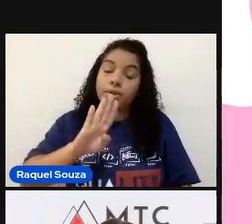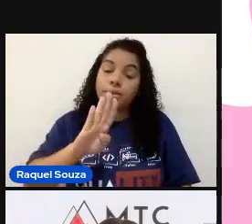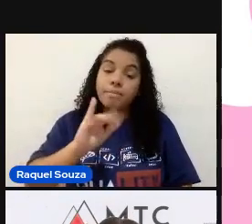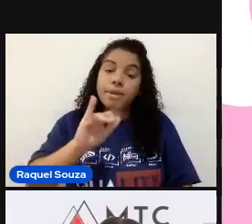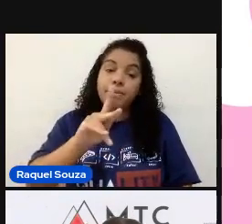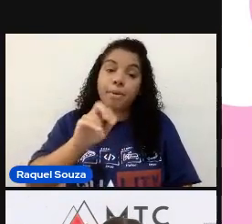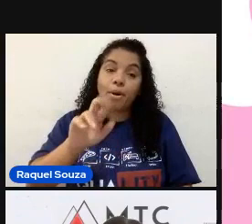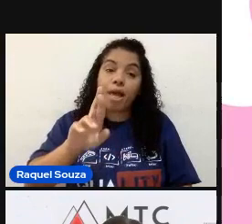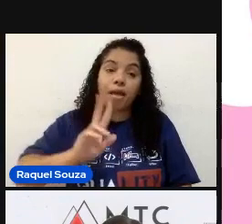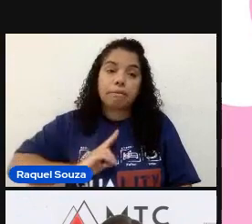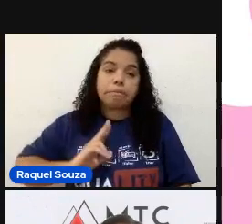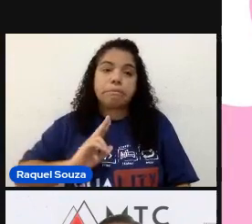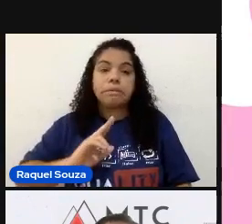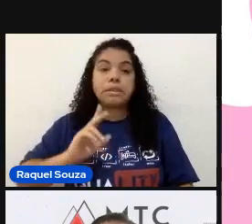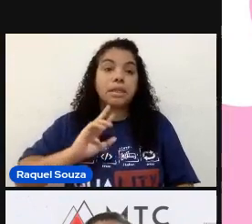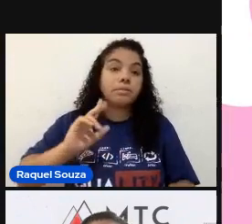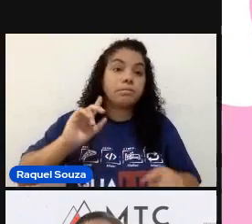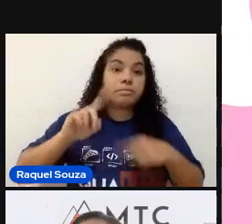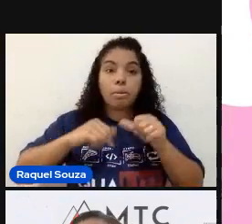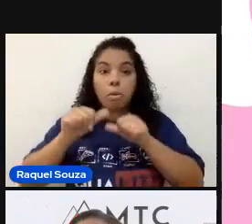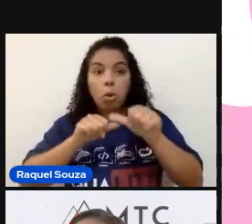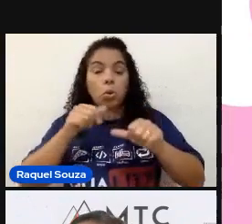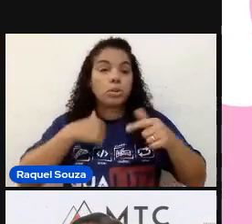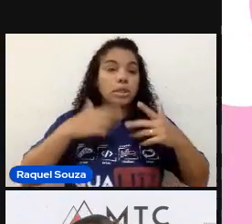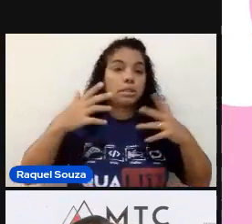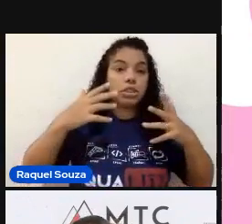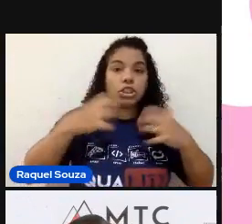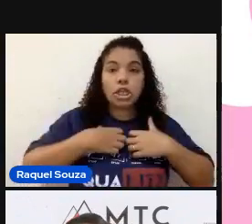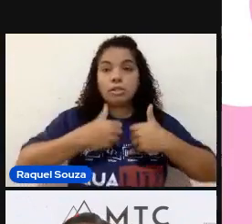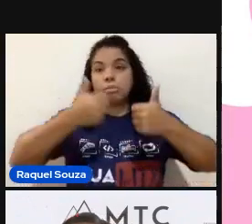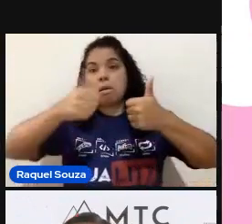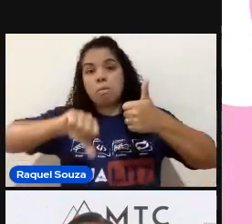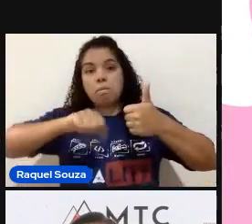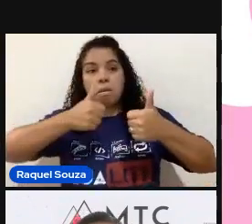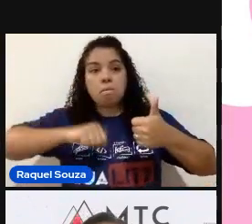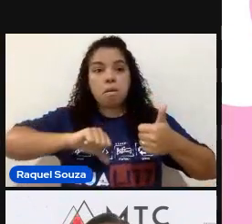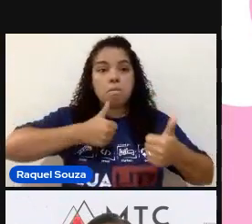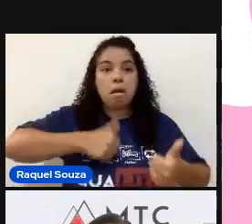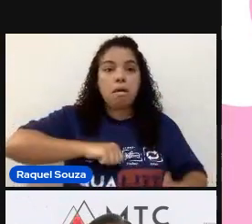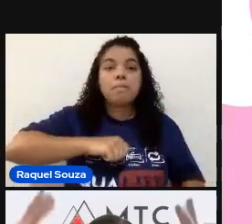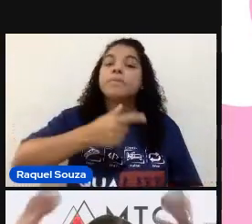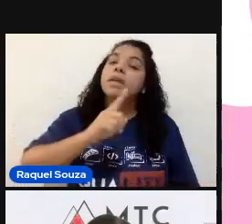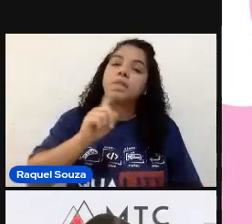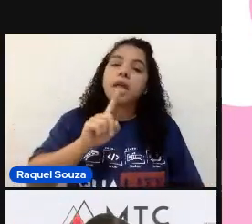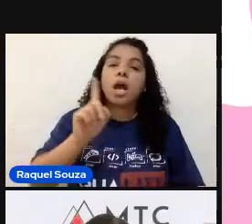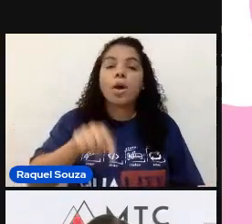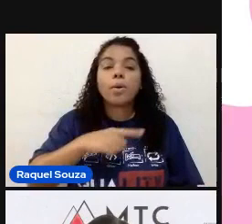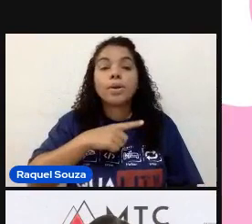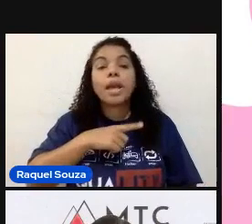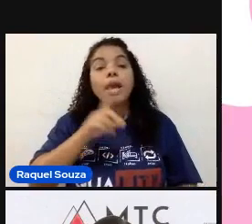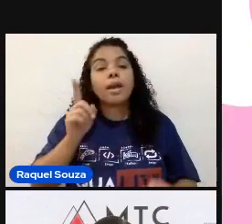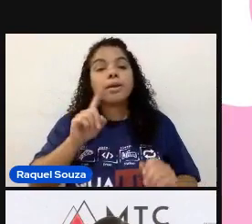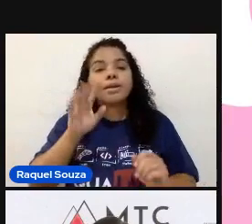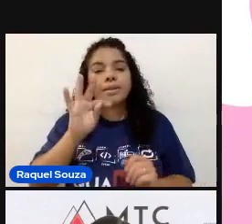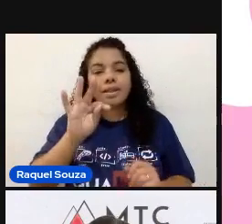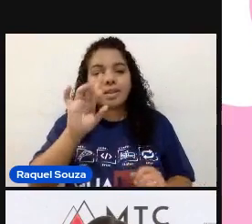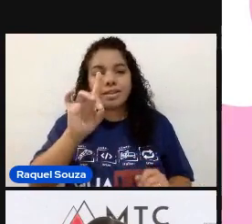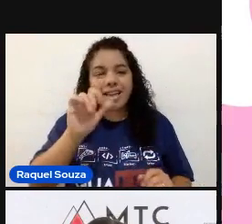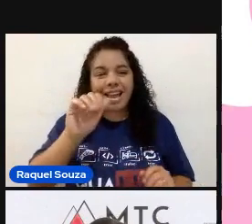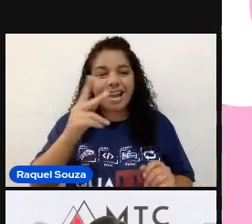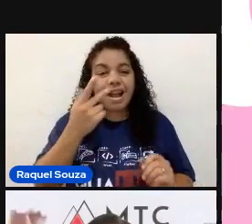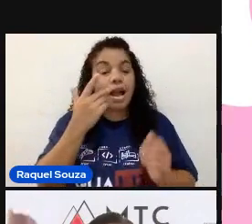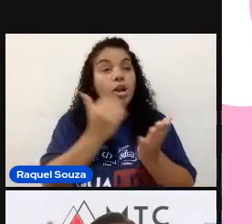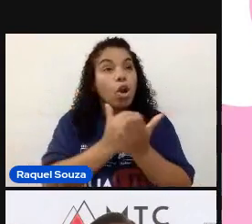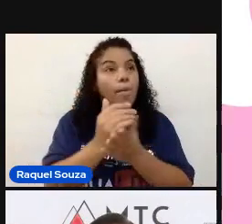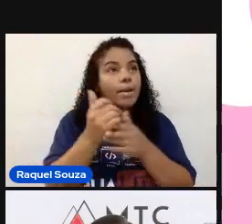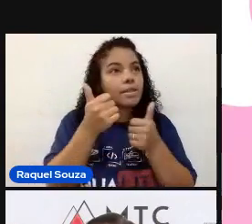bipolar geralmente passa períodos tristes, períodos felizes. O TDAH não. Durante o dia ele começa bem, no meio do dia tá